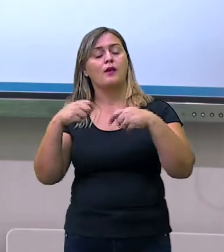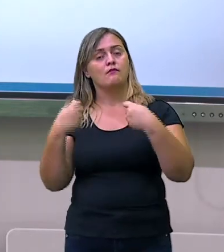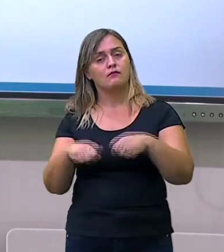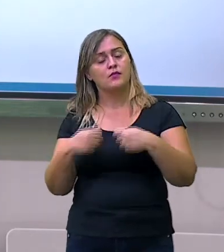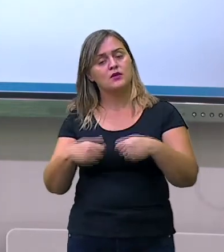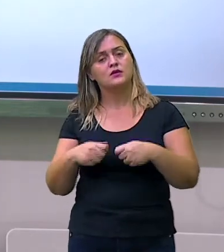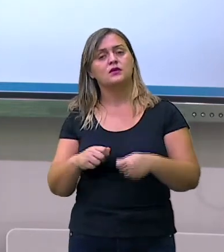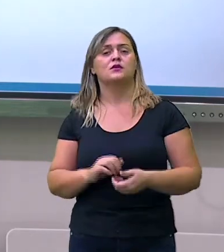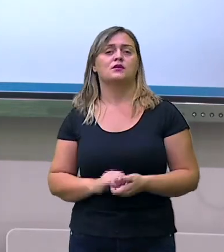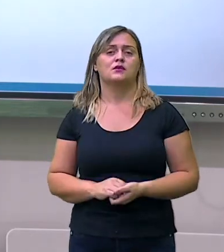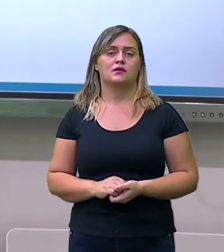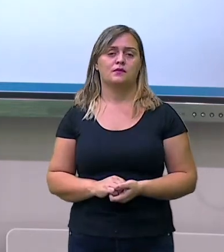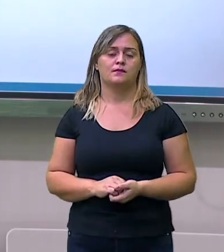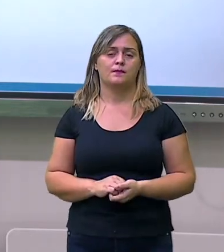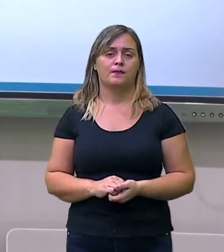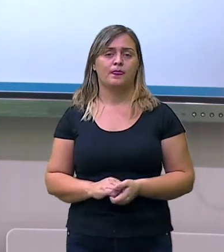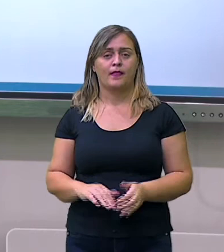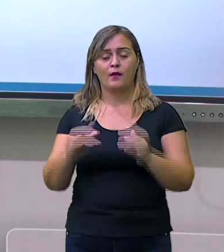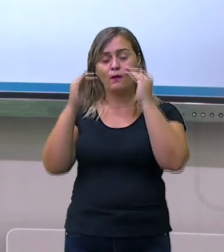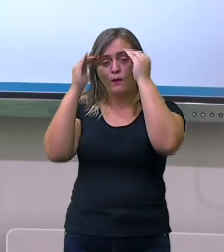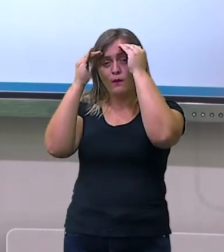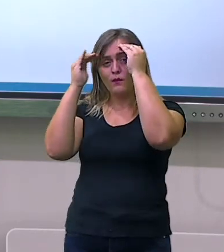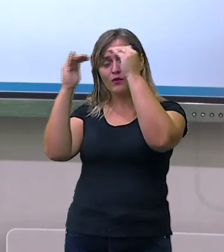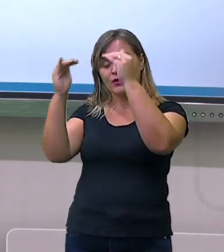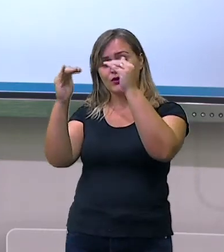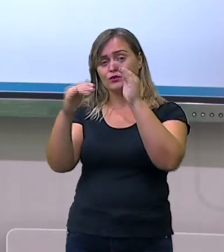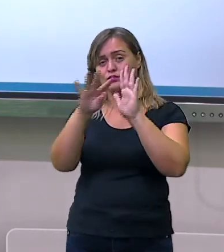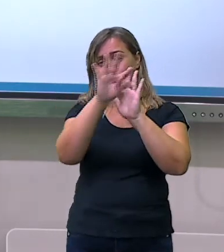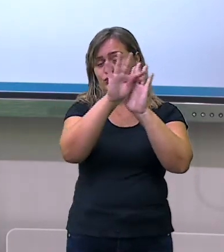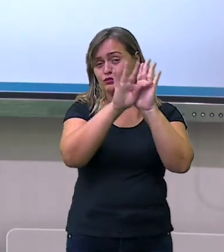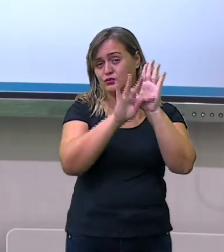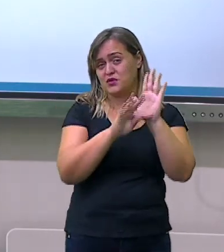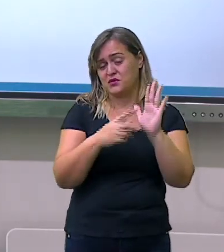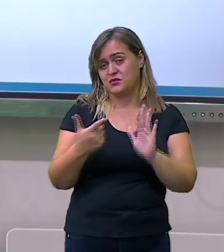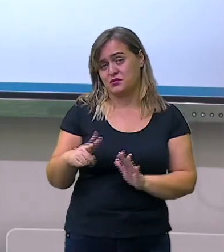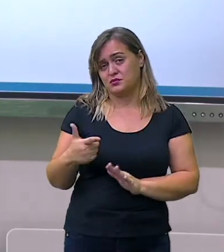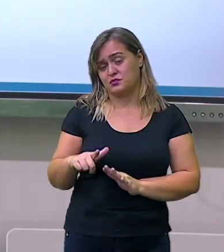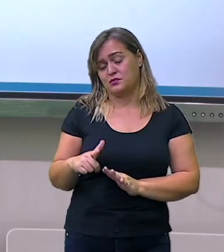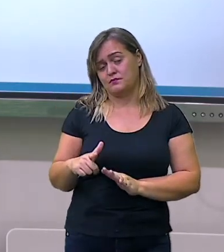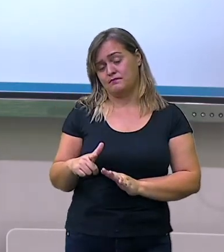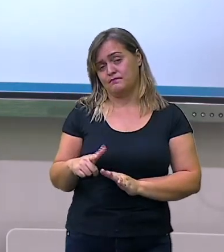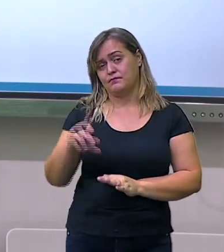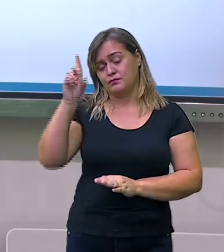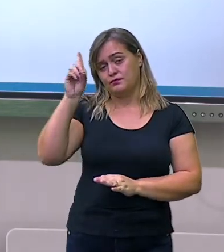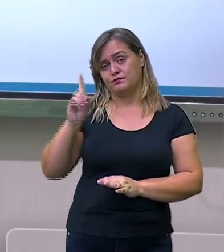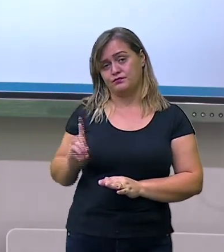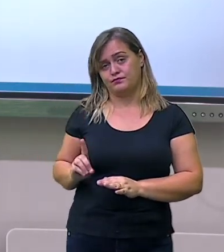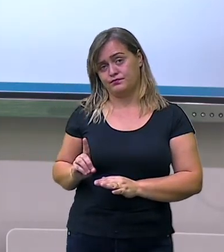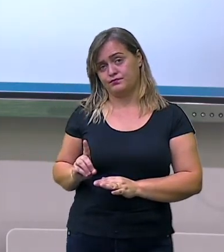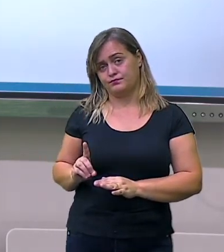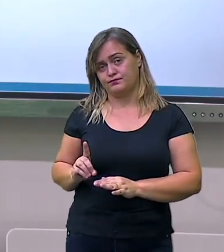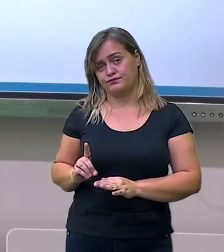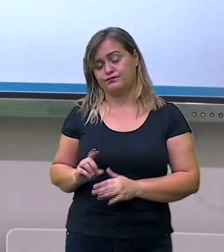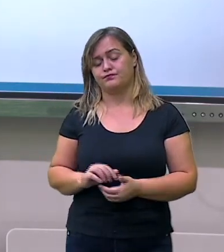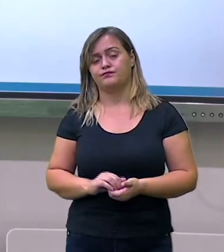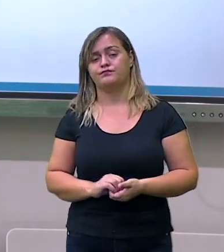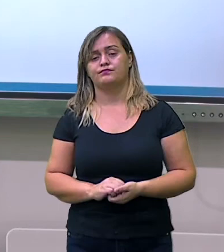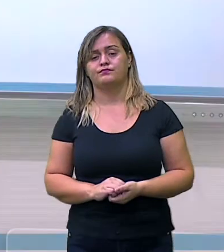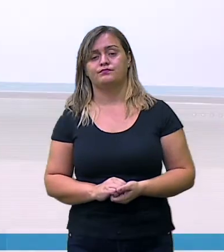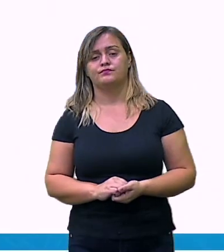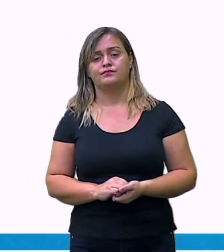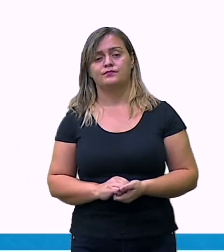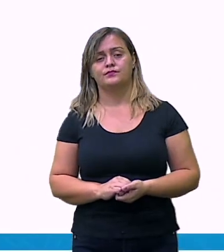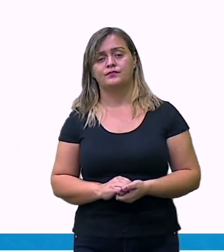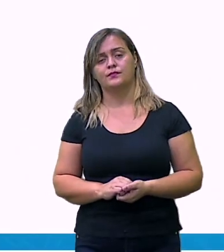foi violado é o de ser criança em desenvolvimento, ok?